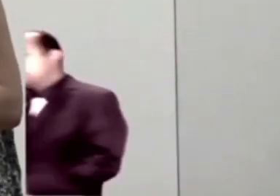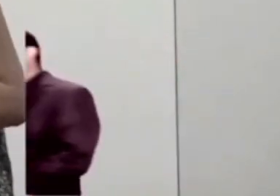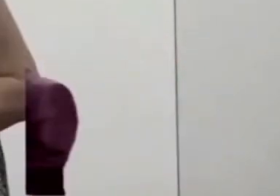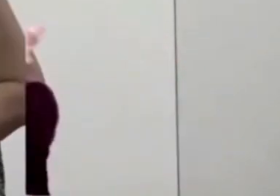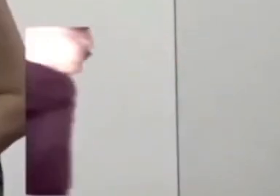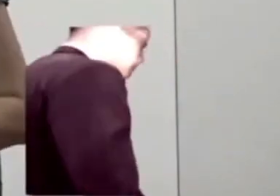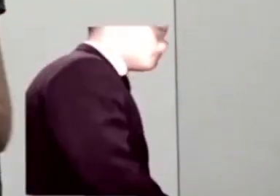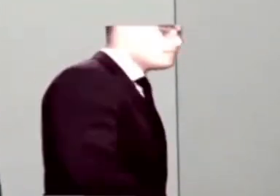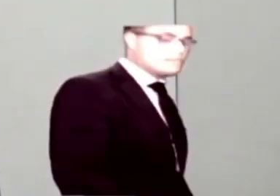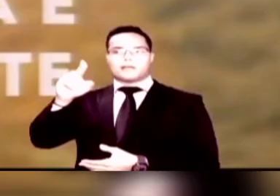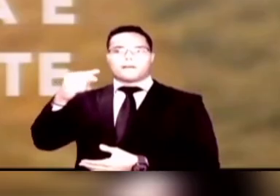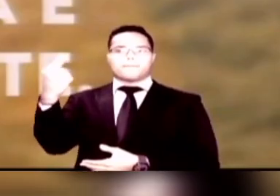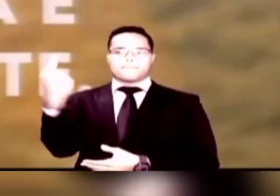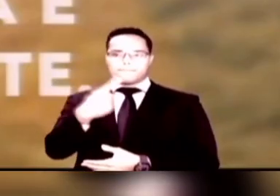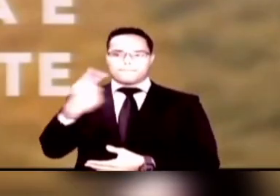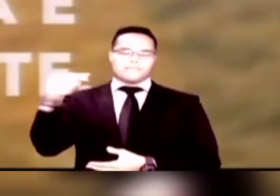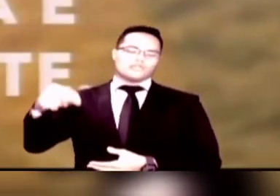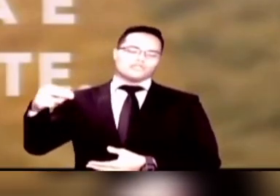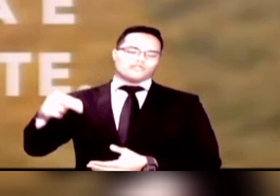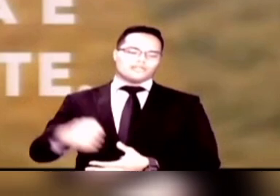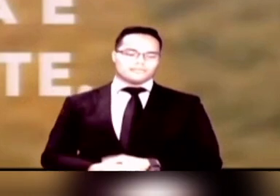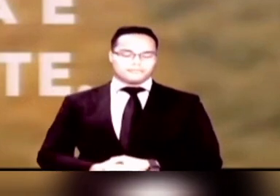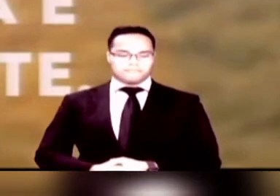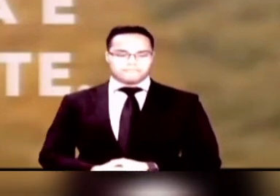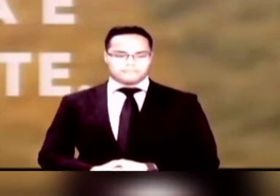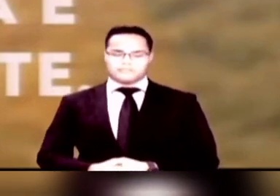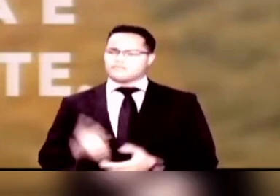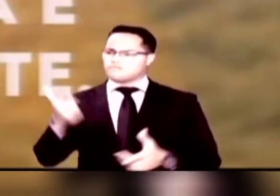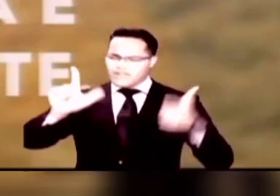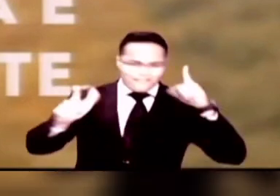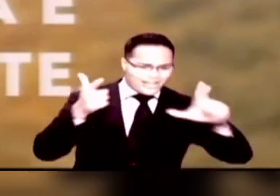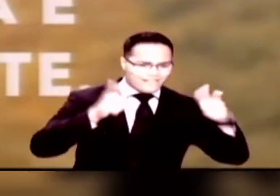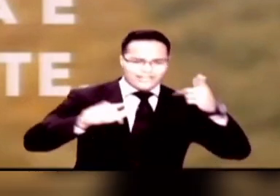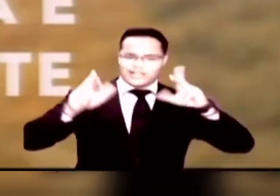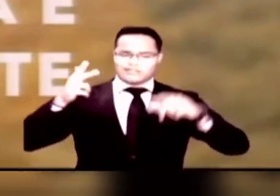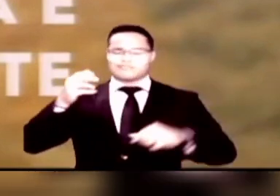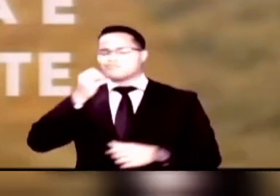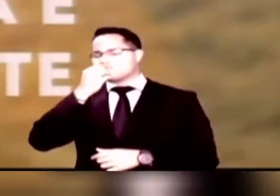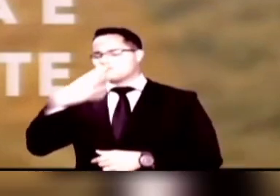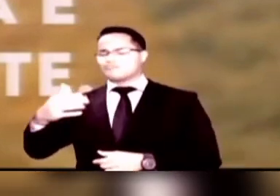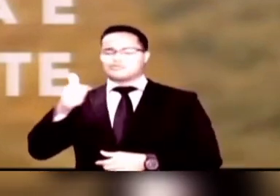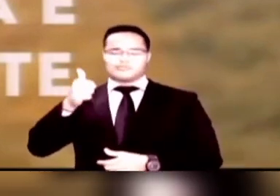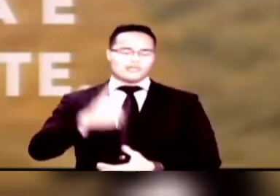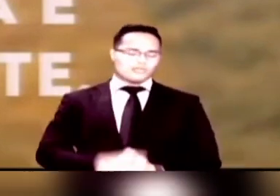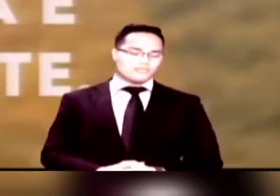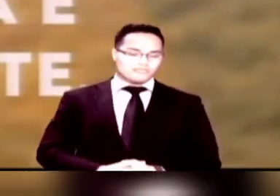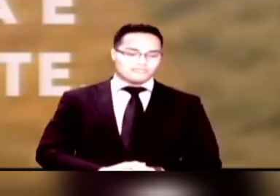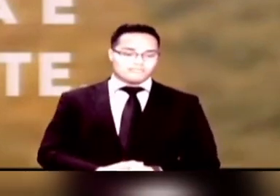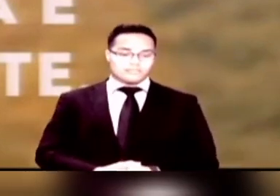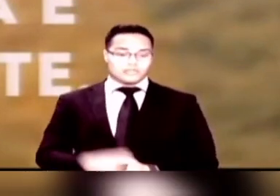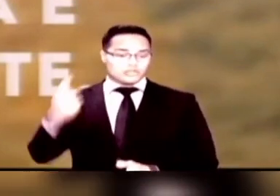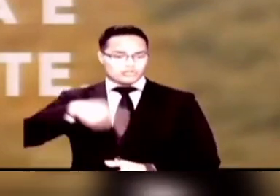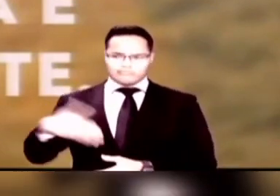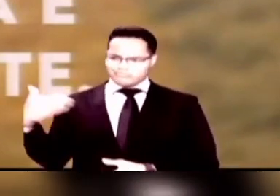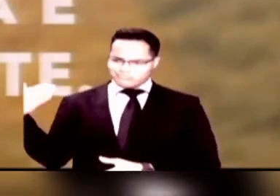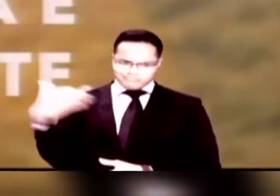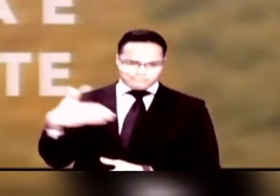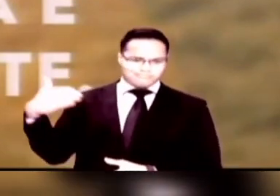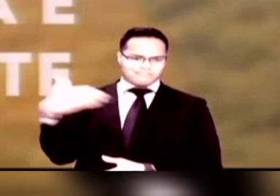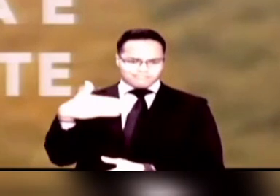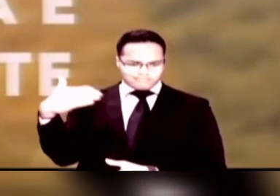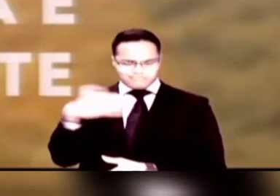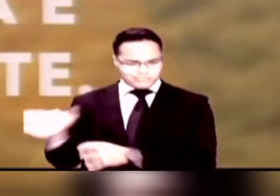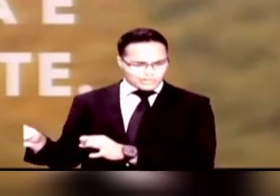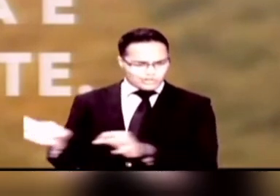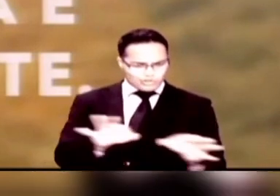da motivados pelo autismo de Macaé falou da luta da pessoa com deficiência por diversas vezes foi a